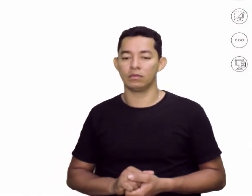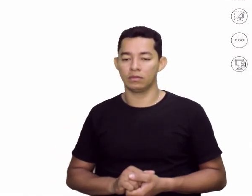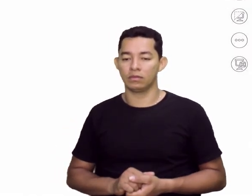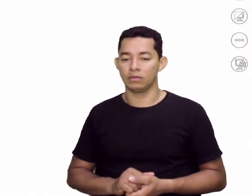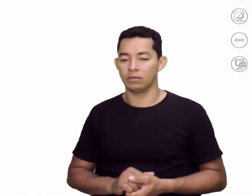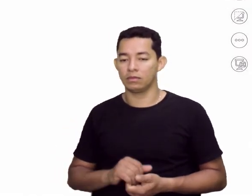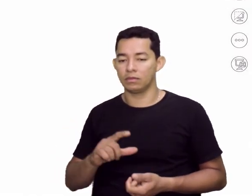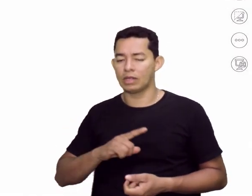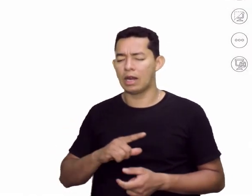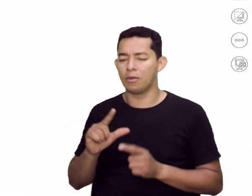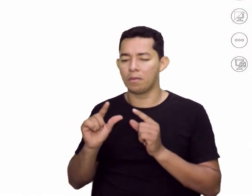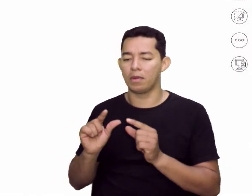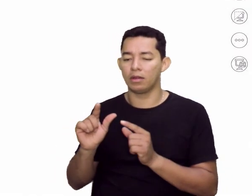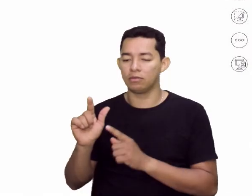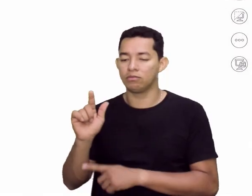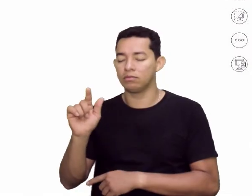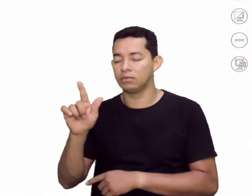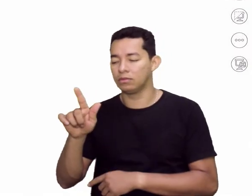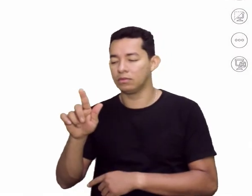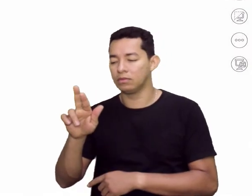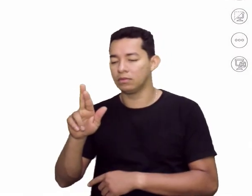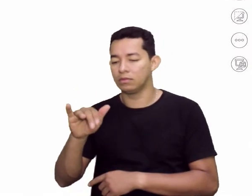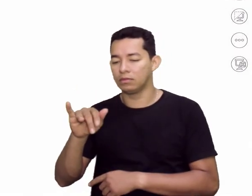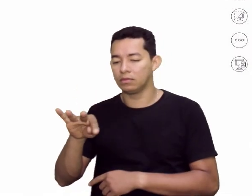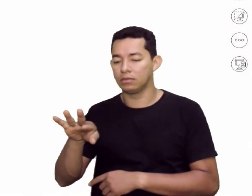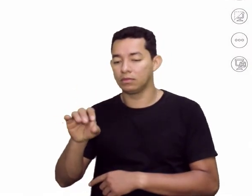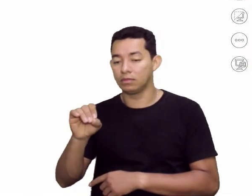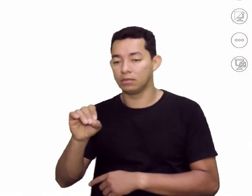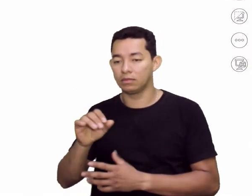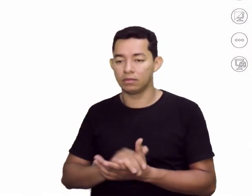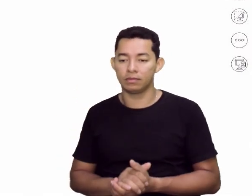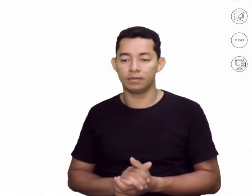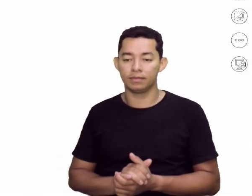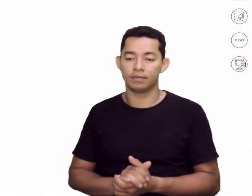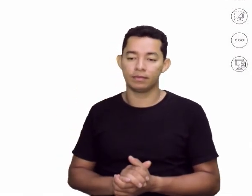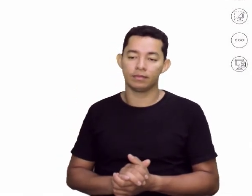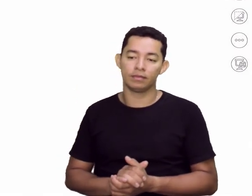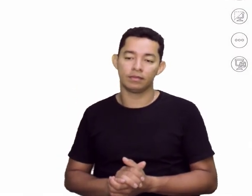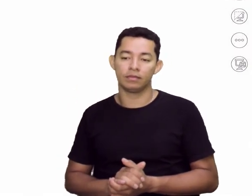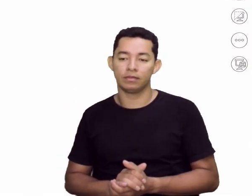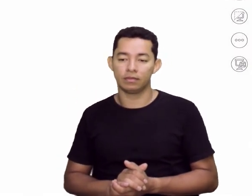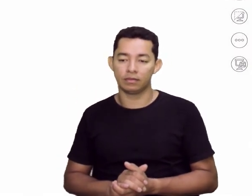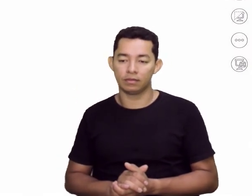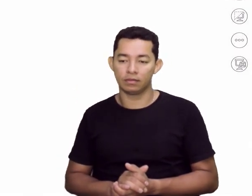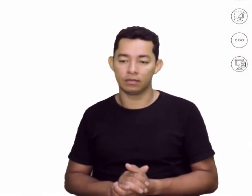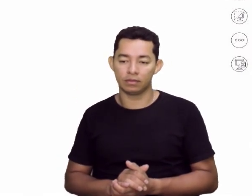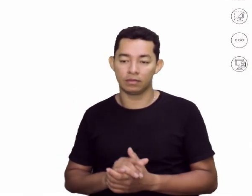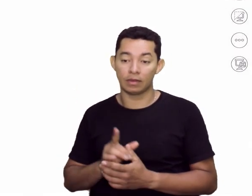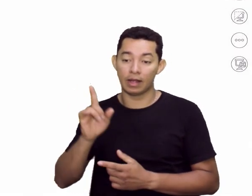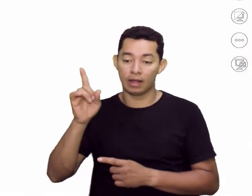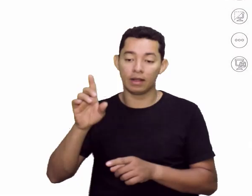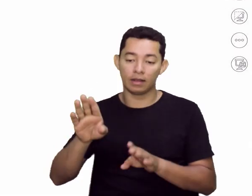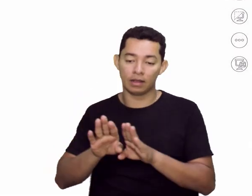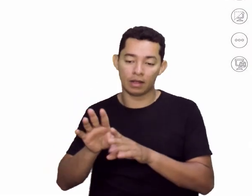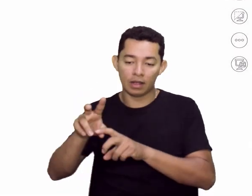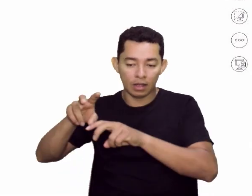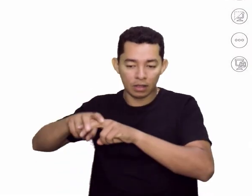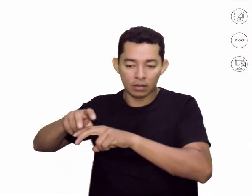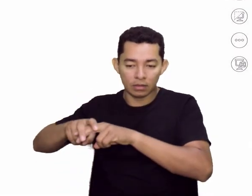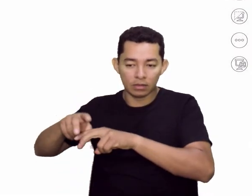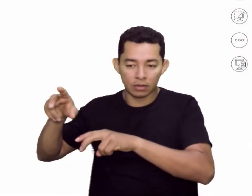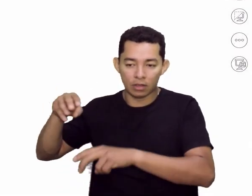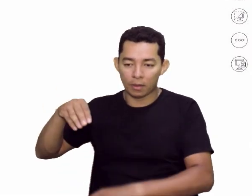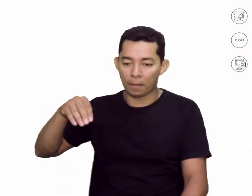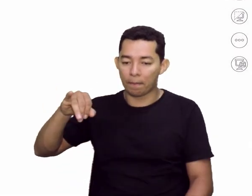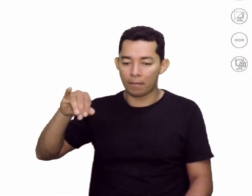um pedacinho aqui do Grito. Vamos lá, gente. E aí tem até aqui o